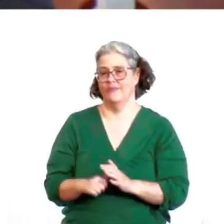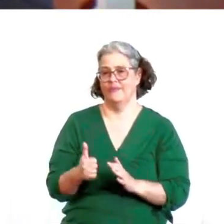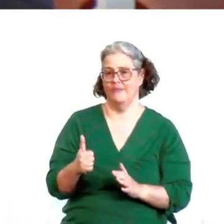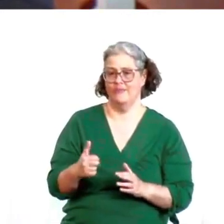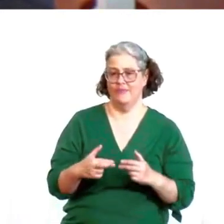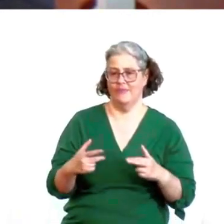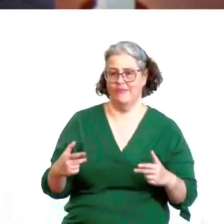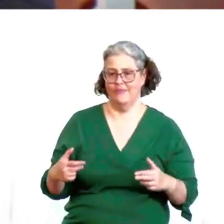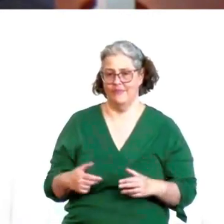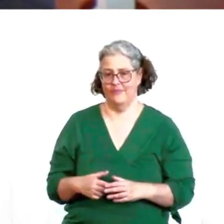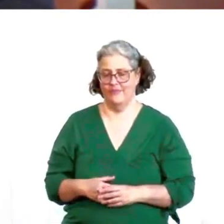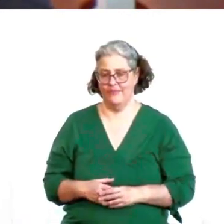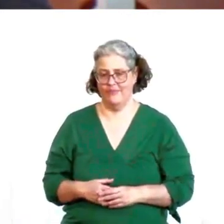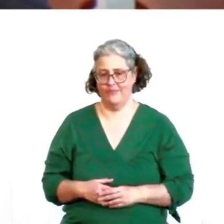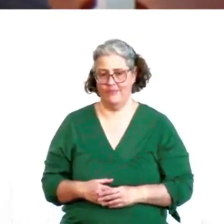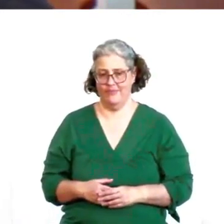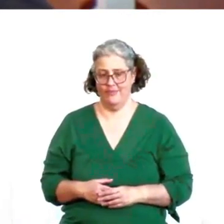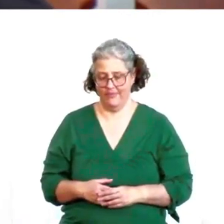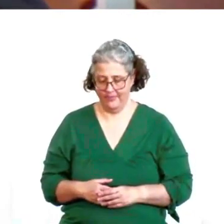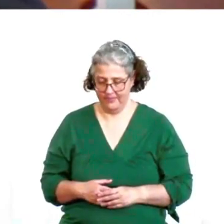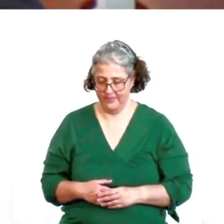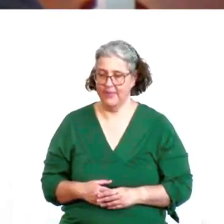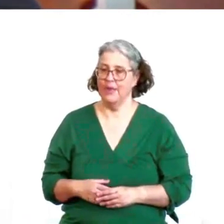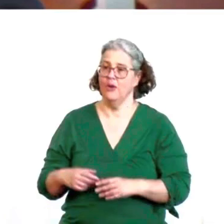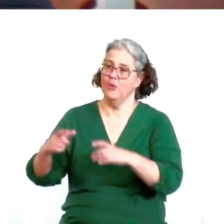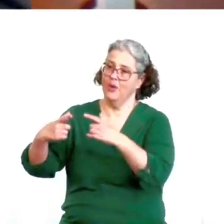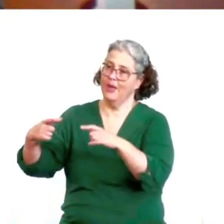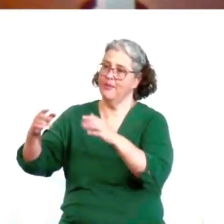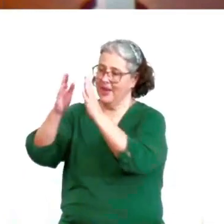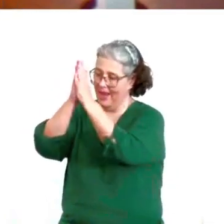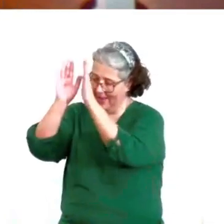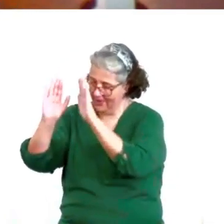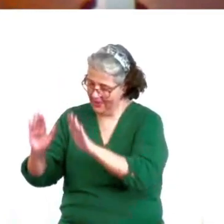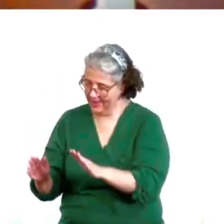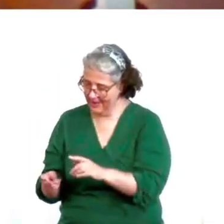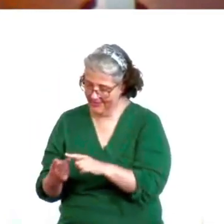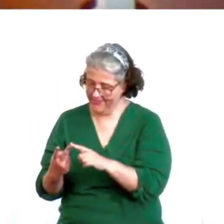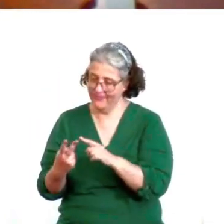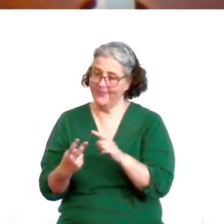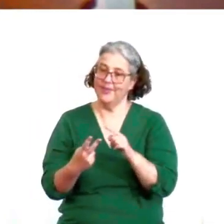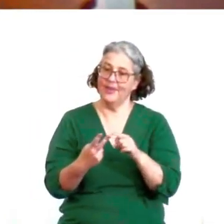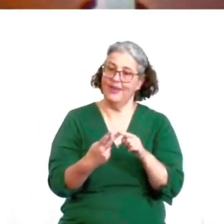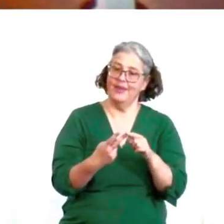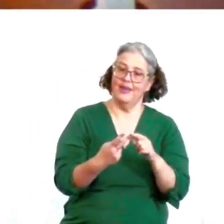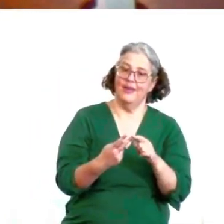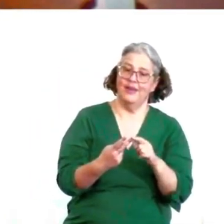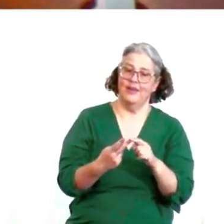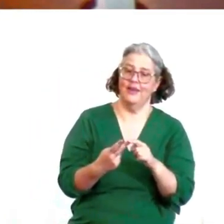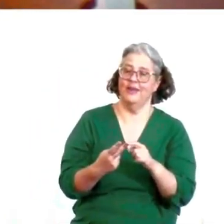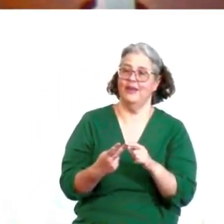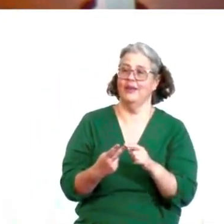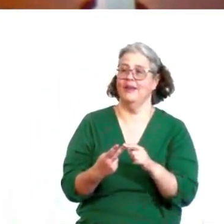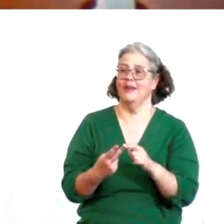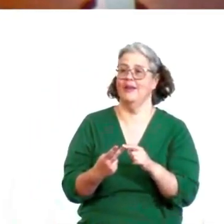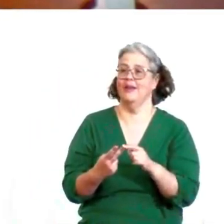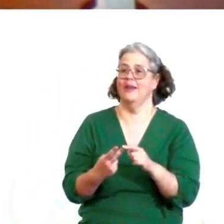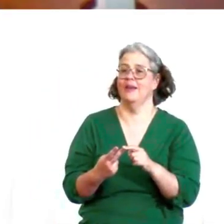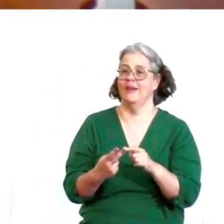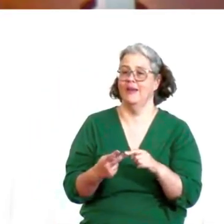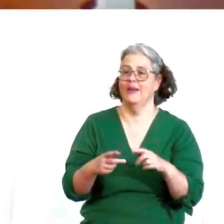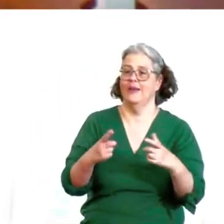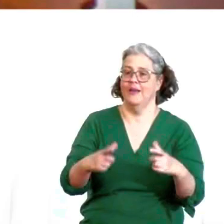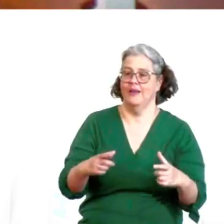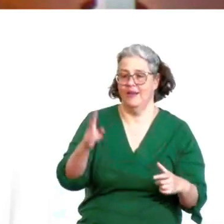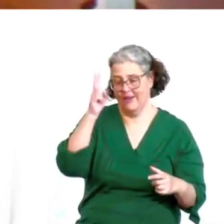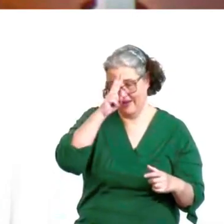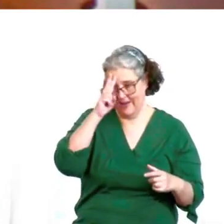para orar e adorar. E a segunda, é para recordar a promessa de Deus de que